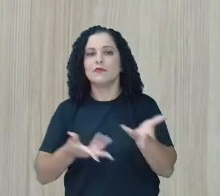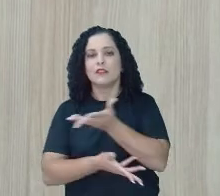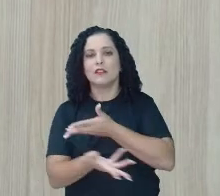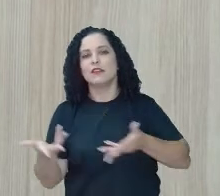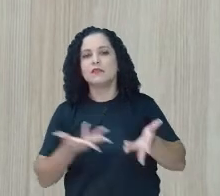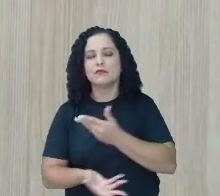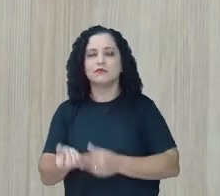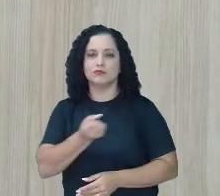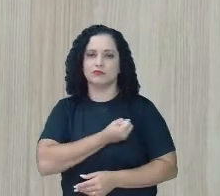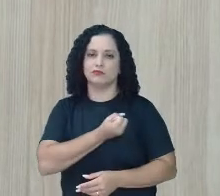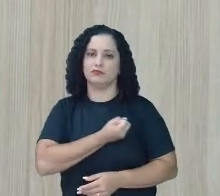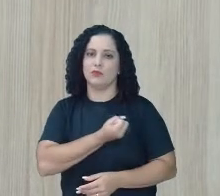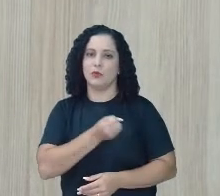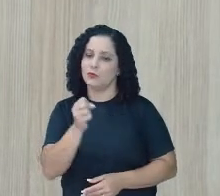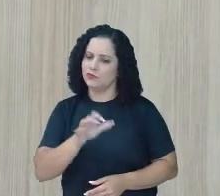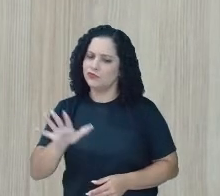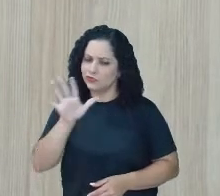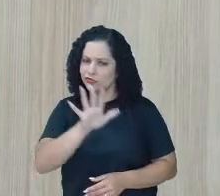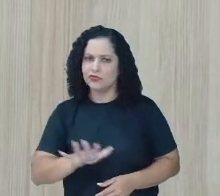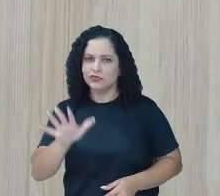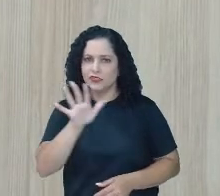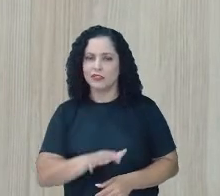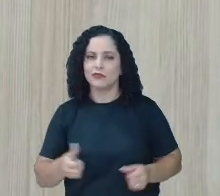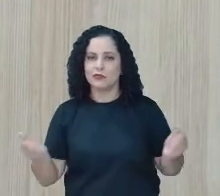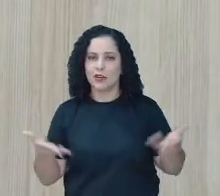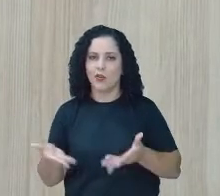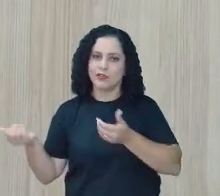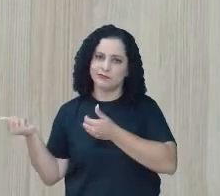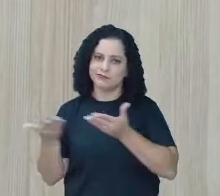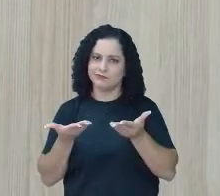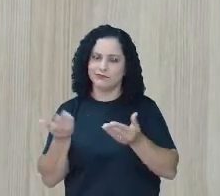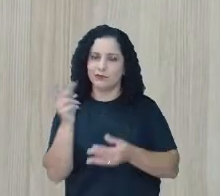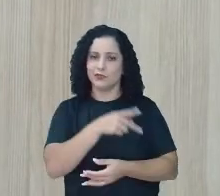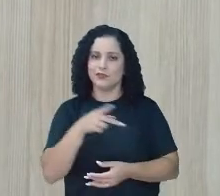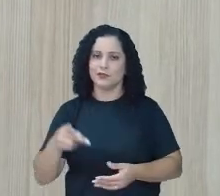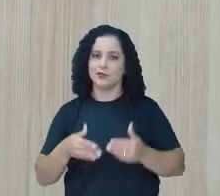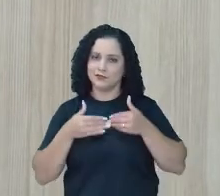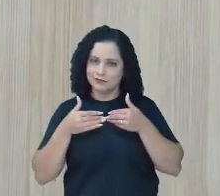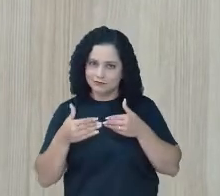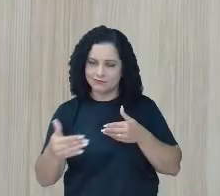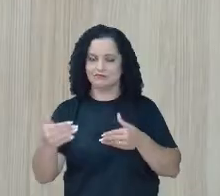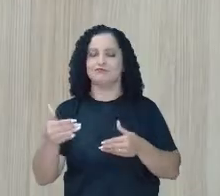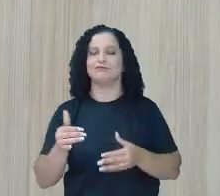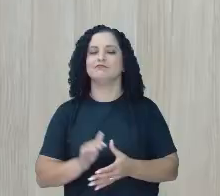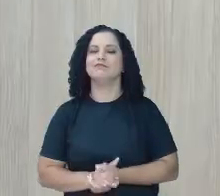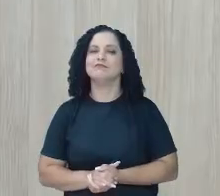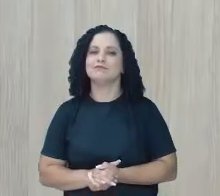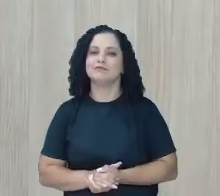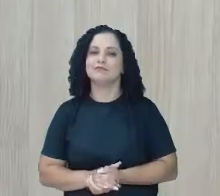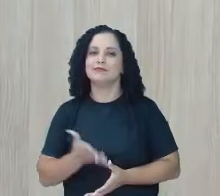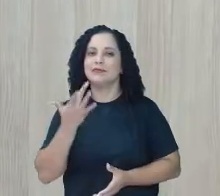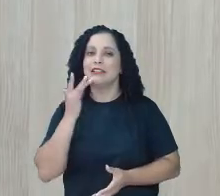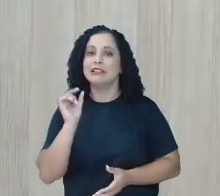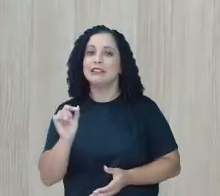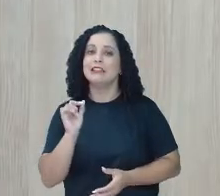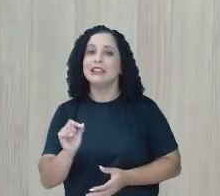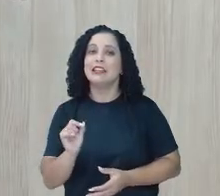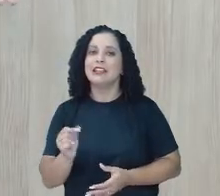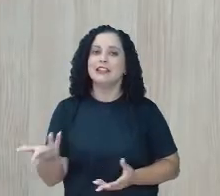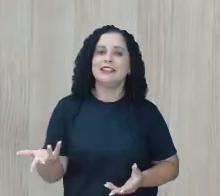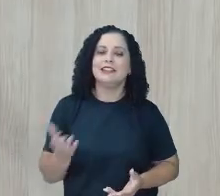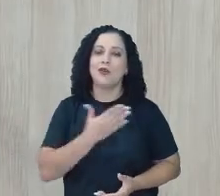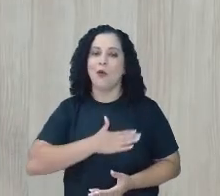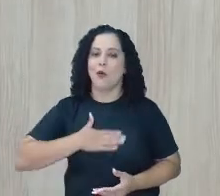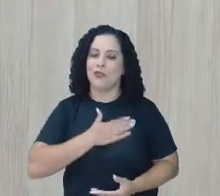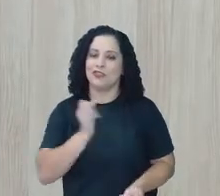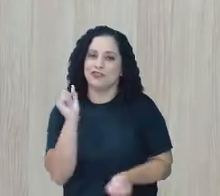de diagonais de um polígono, tá bom? Então, eu vou passar a palavrinha aqui para ela e ela vai dar continuidade à nossa aula. Quem que é o rei do spoiler? Quem?